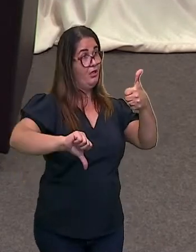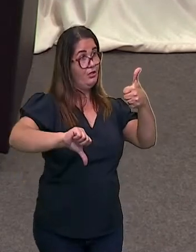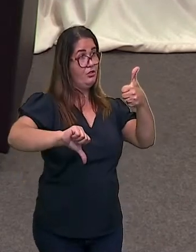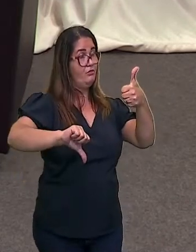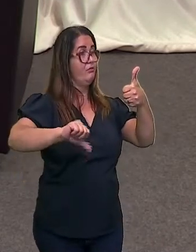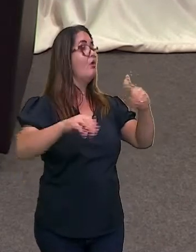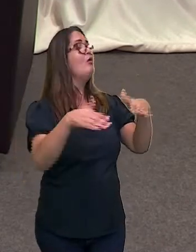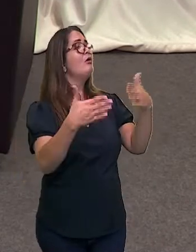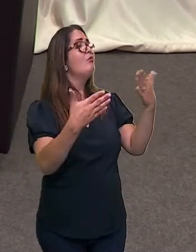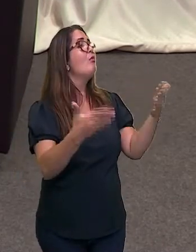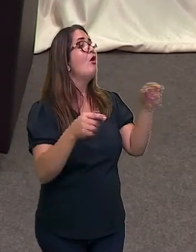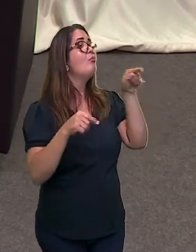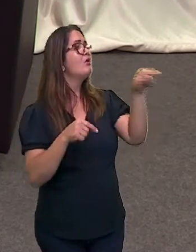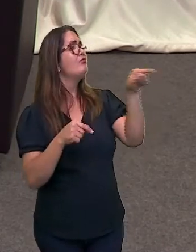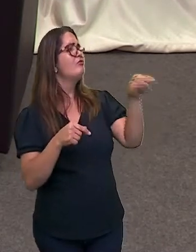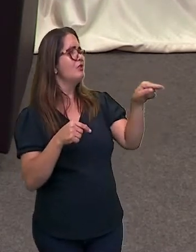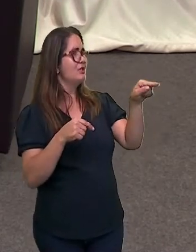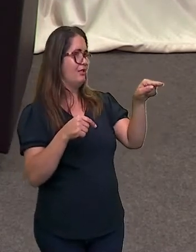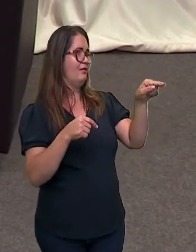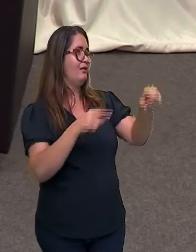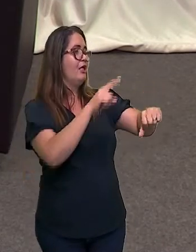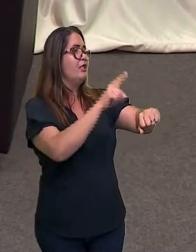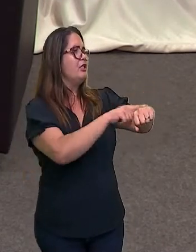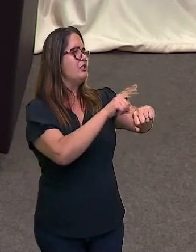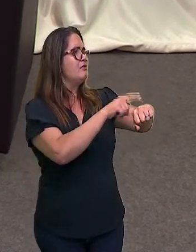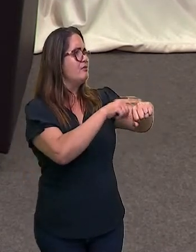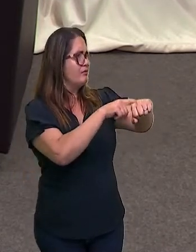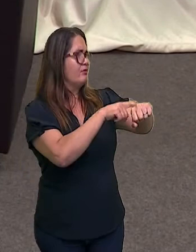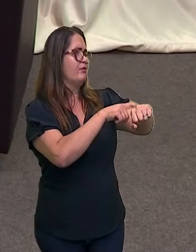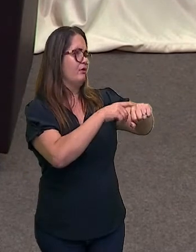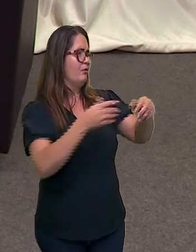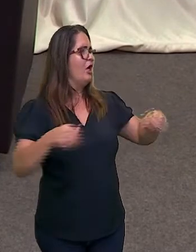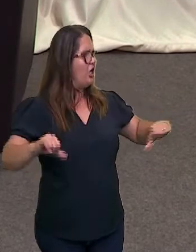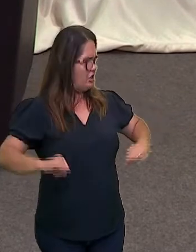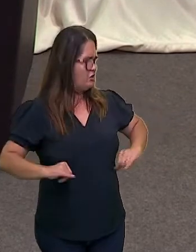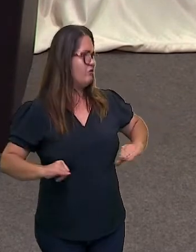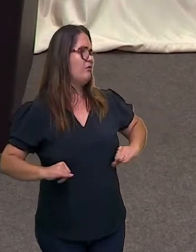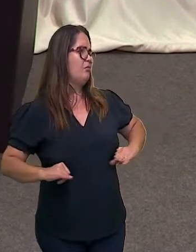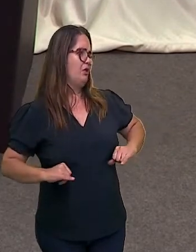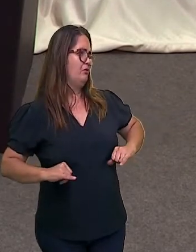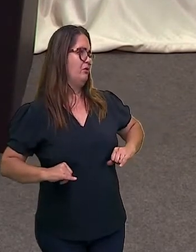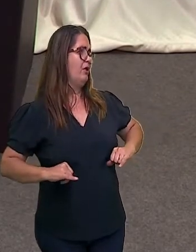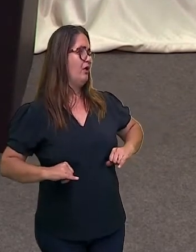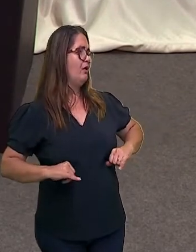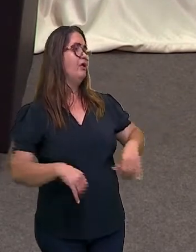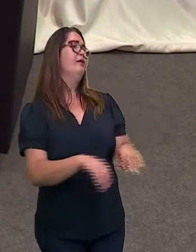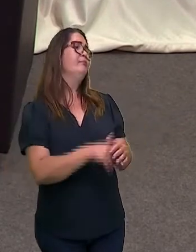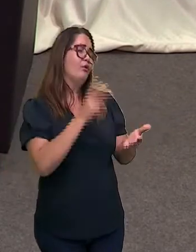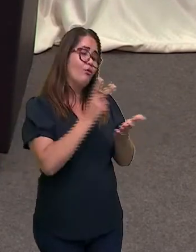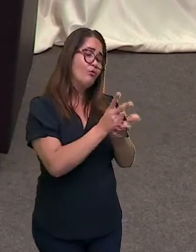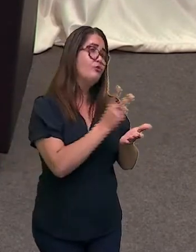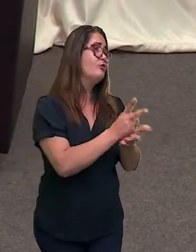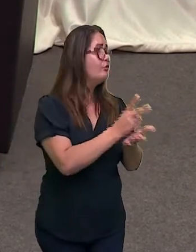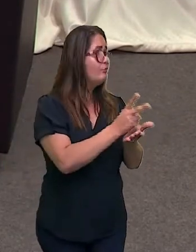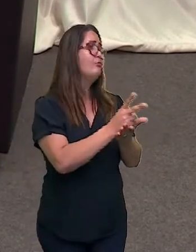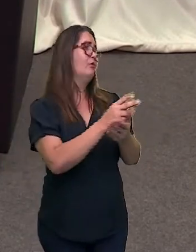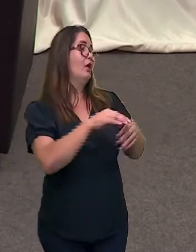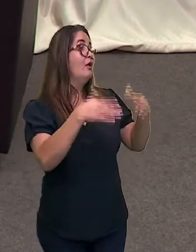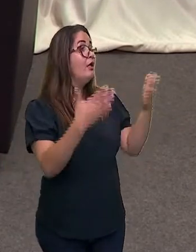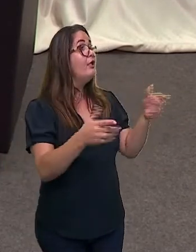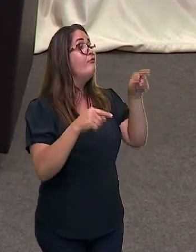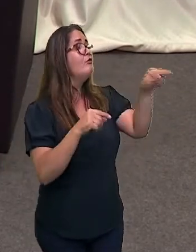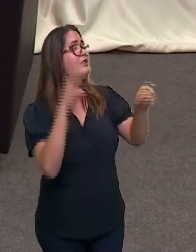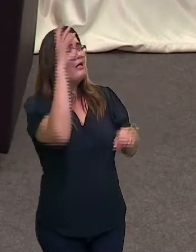aprendizado disso tudo? Porque foi um tempo sofrido. Tem sido um tempo sofrido, né? Para todos. E qual que é o aprendizado? O que é que